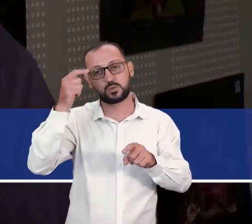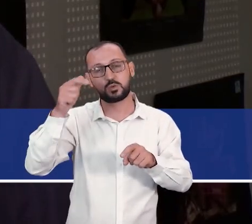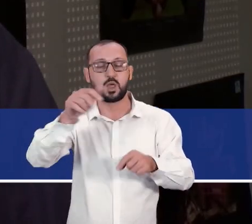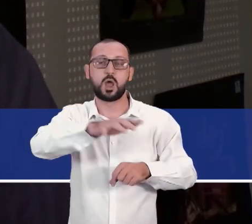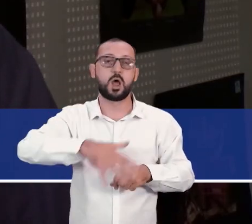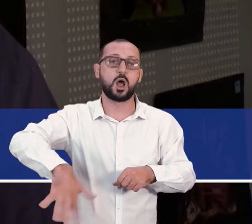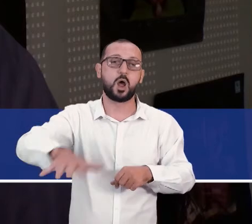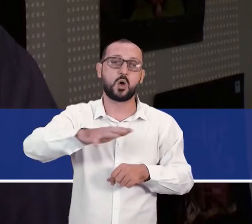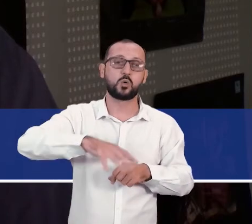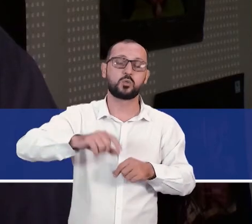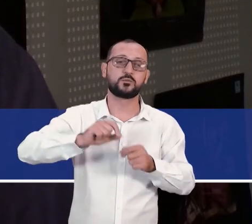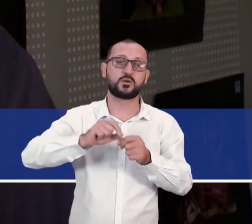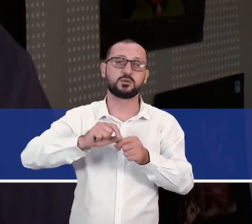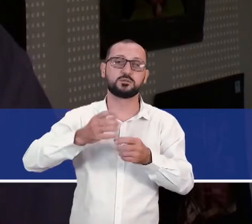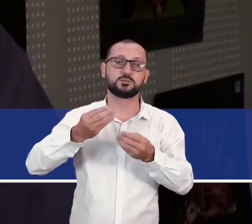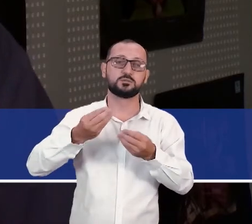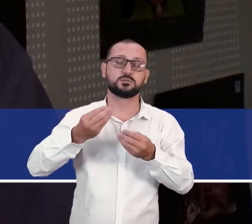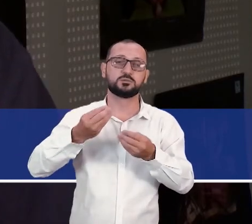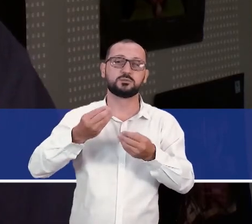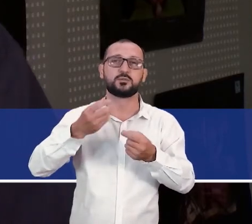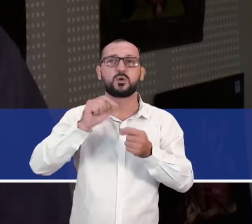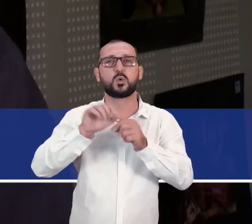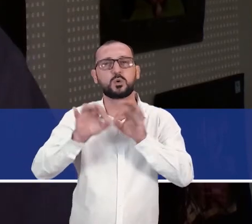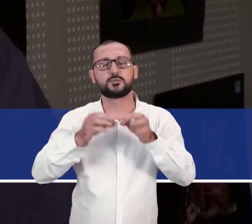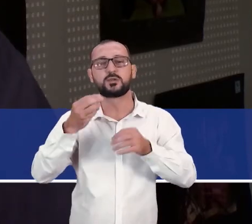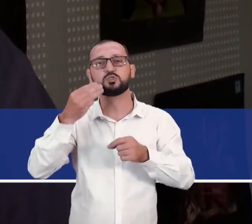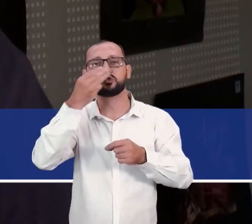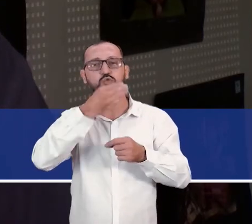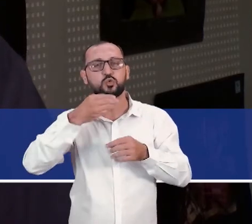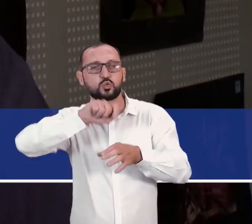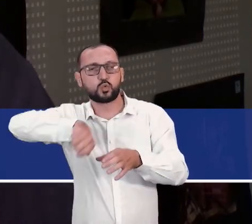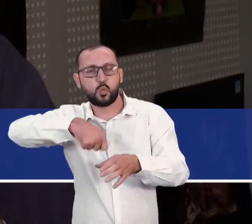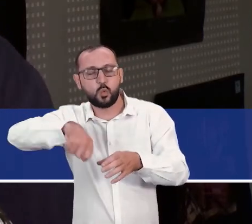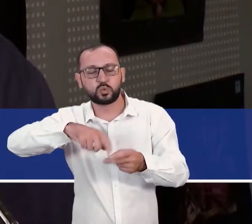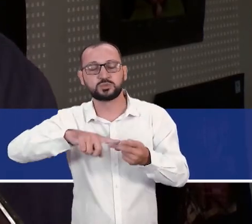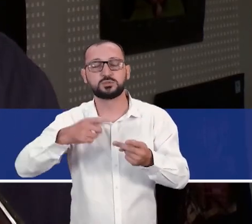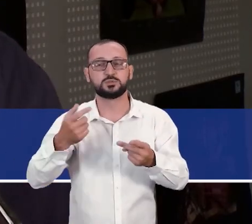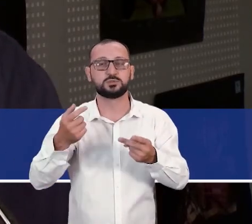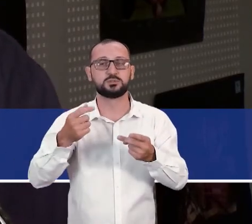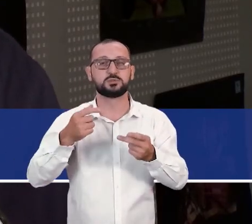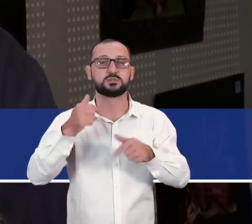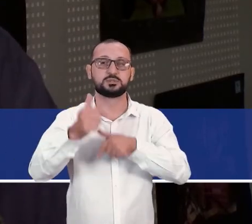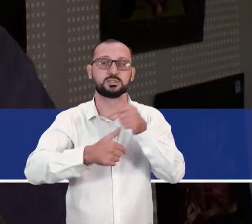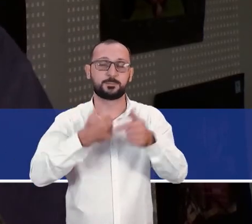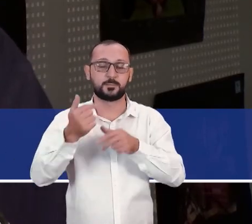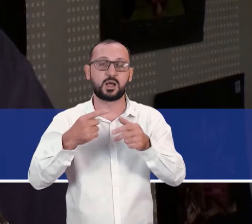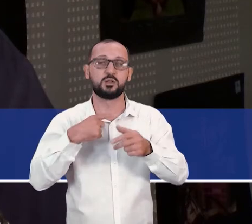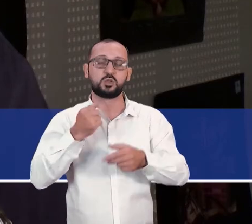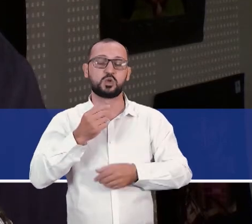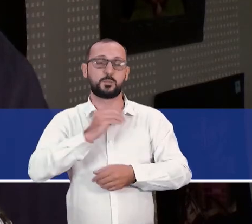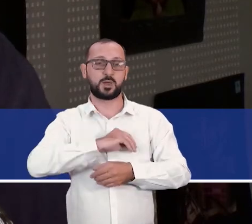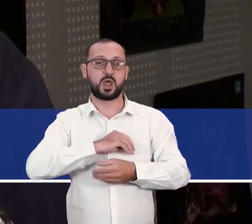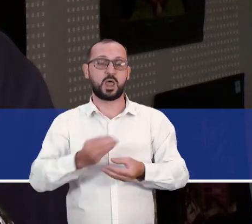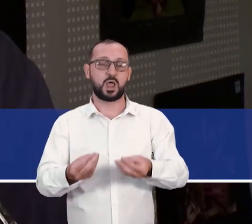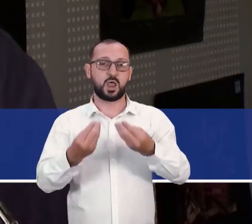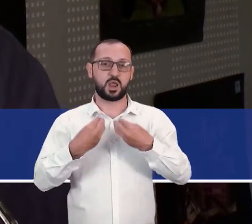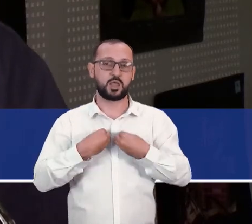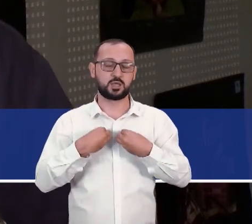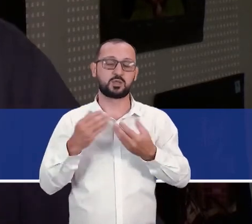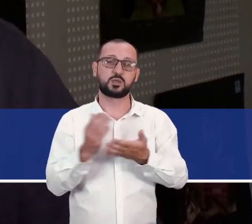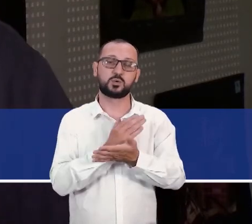como aquelas pessoas que às vezes produzem, assim, fazem doces, faz licor, trabalha de alguma forma, tem uma